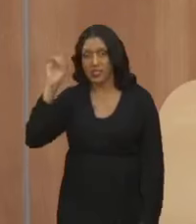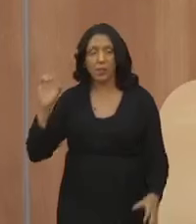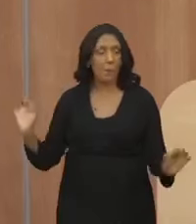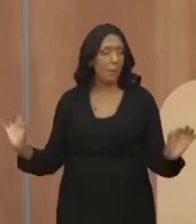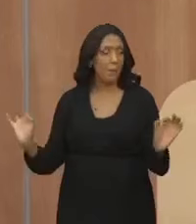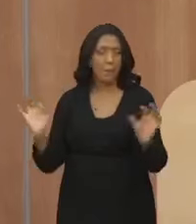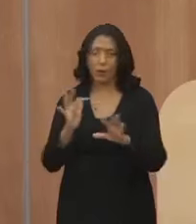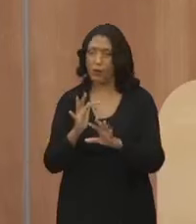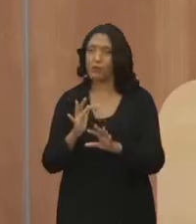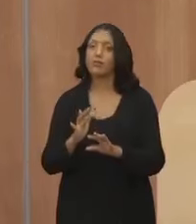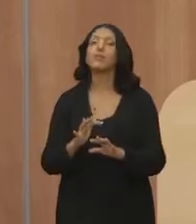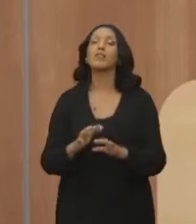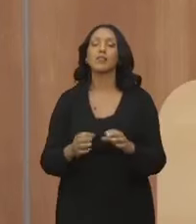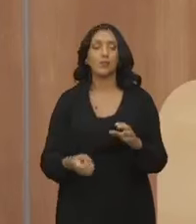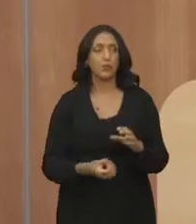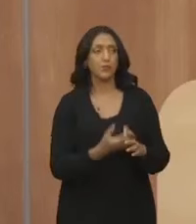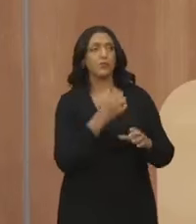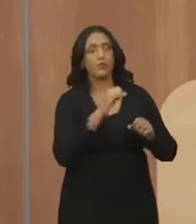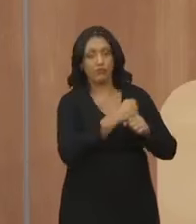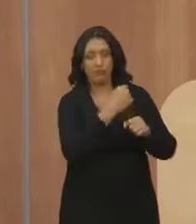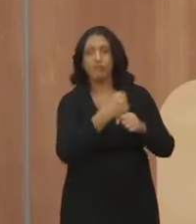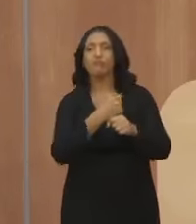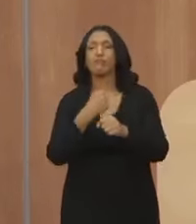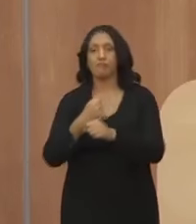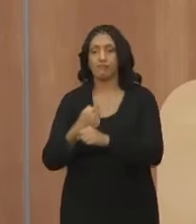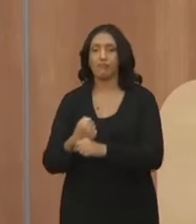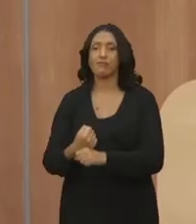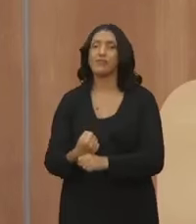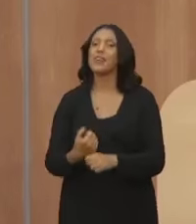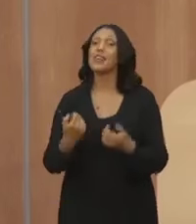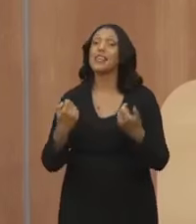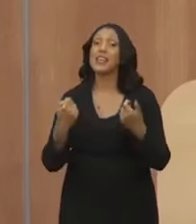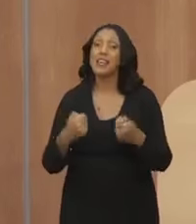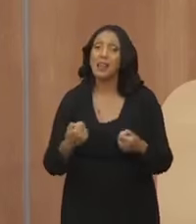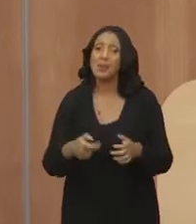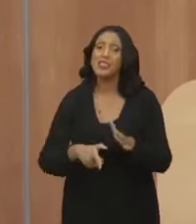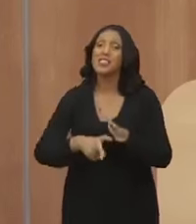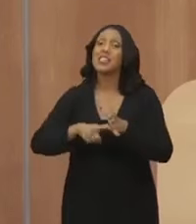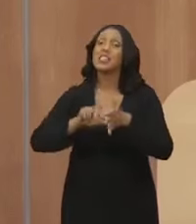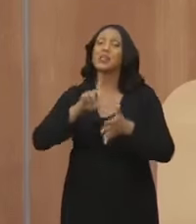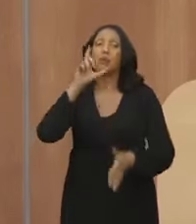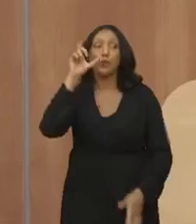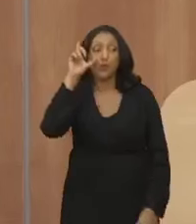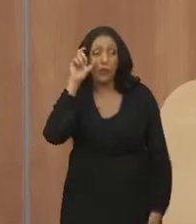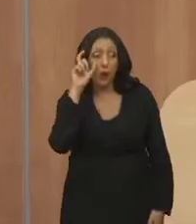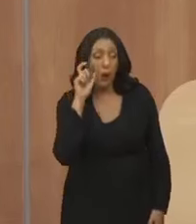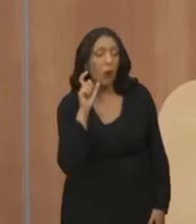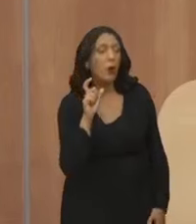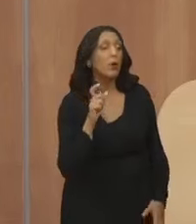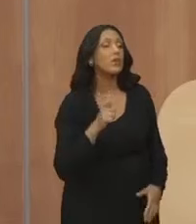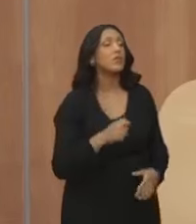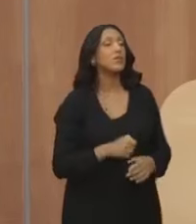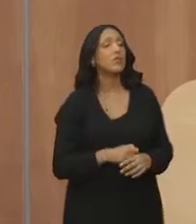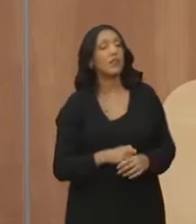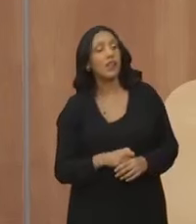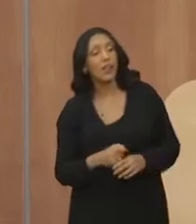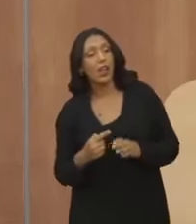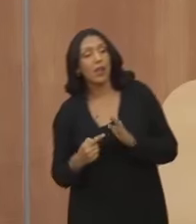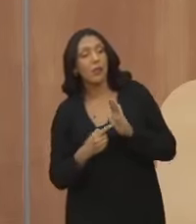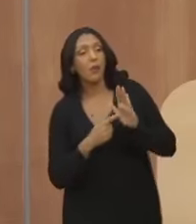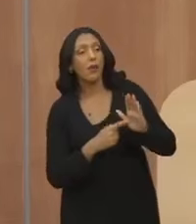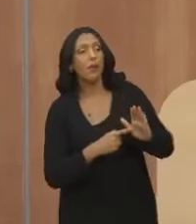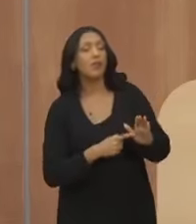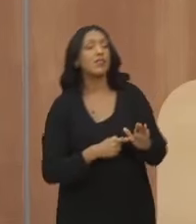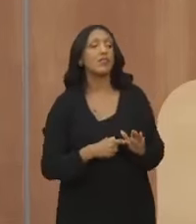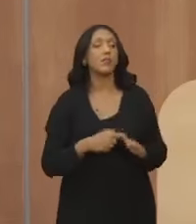falo para os vereadores e moradores, tem que ter prova. Se não tem prova, não vai fazer nada. Mas, graças